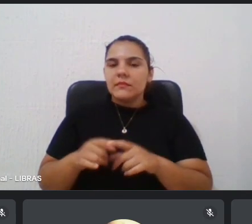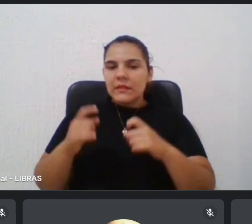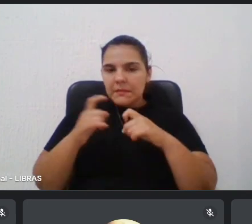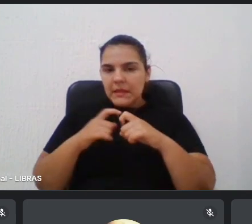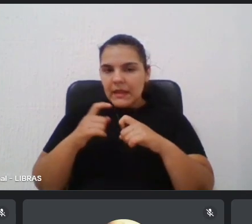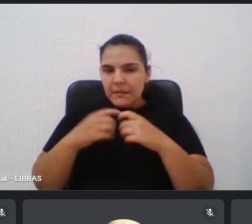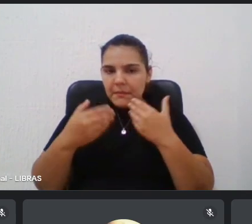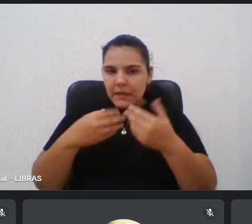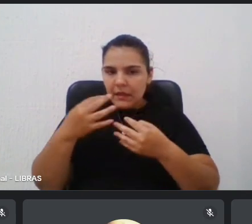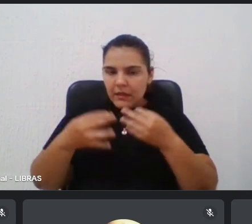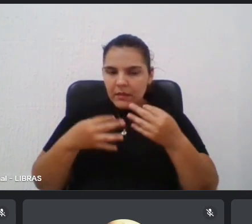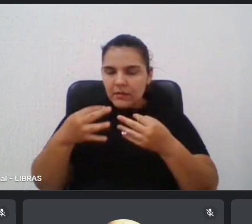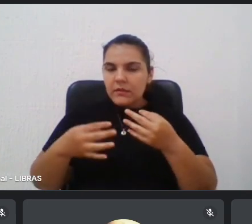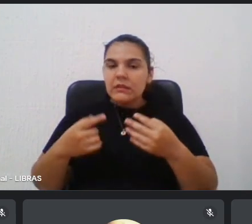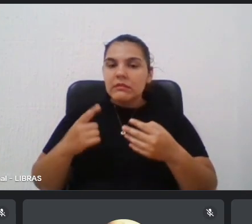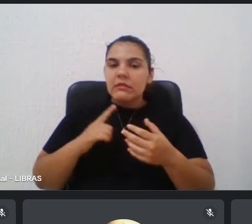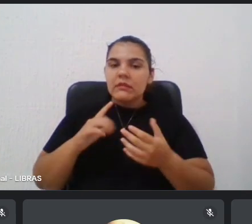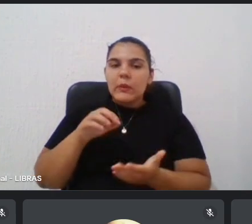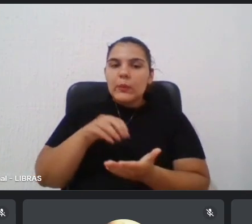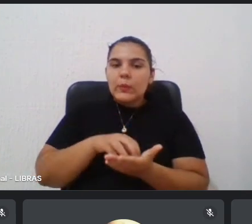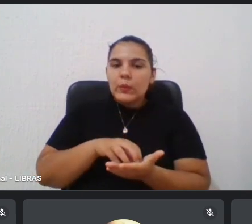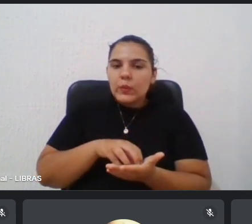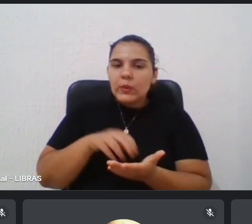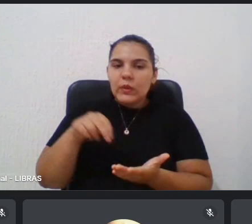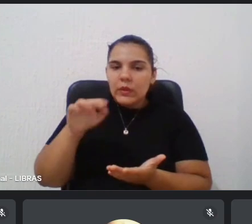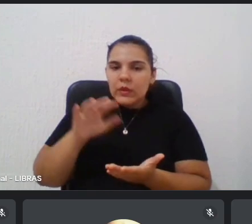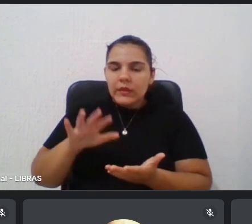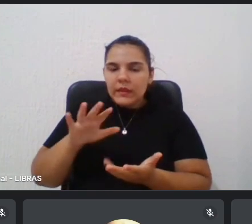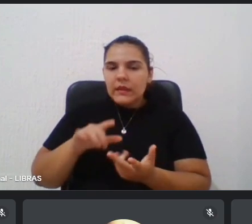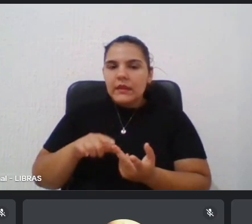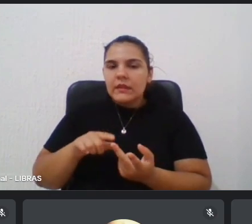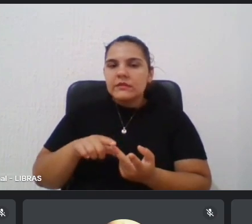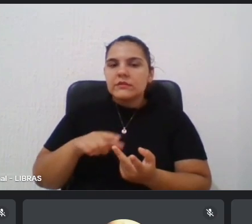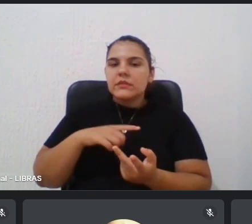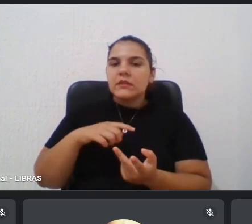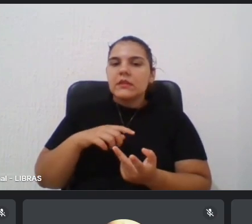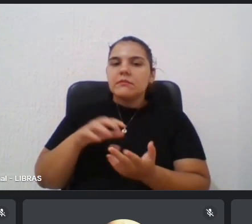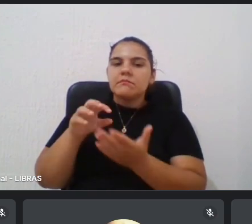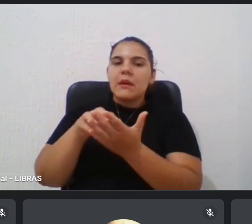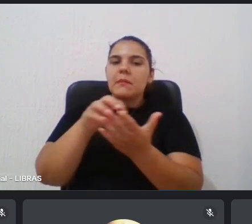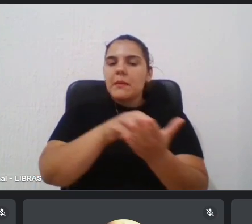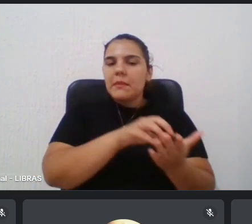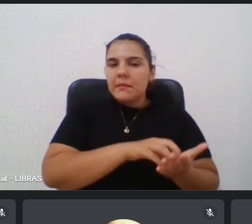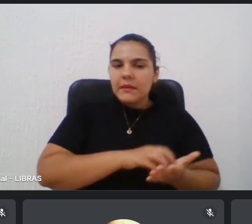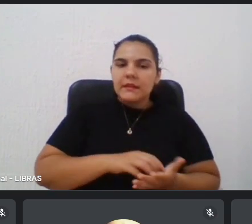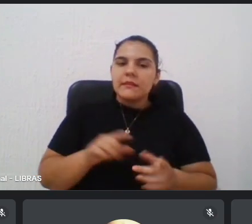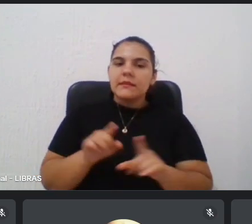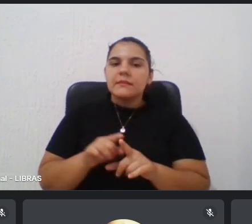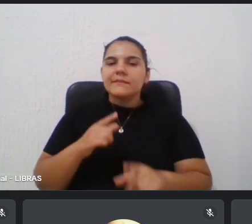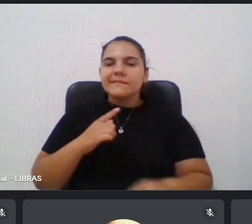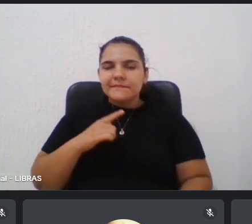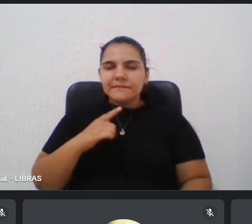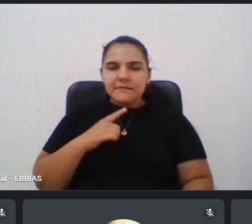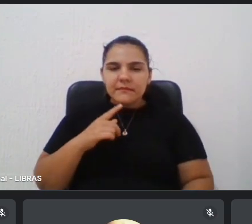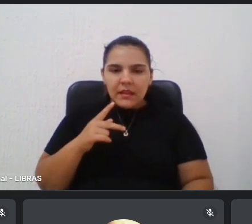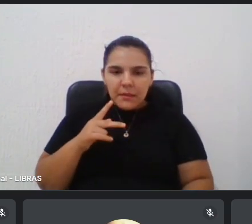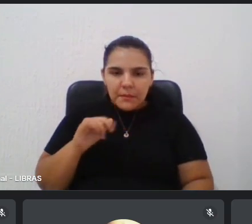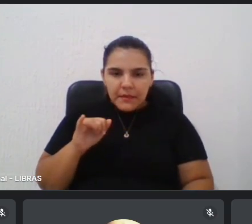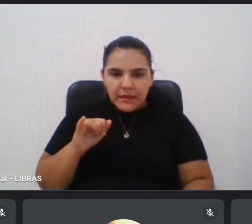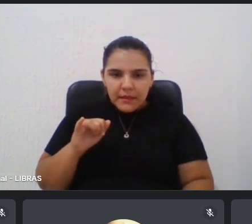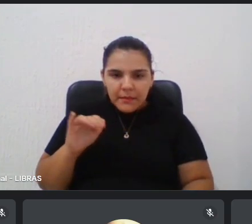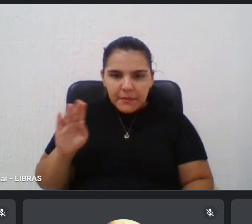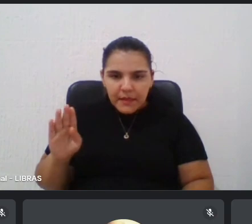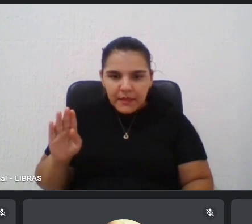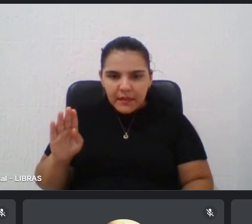Nordeste do Núcleo de Redução de Danos. A gente também tem a TRIP, que é os terapeutas em rede pela integração psicodélica, que são